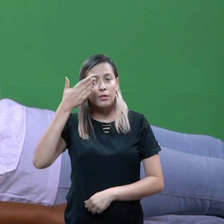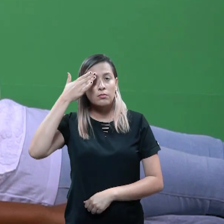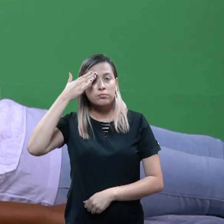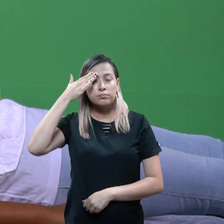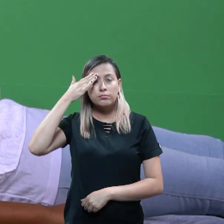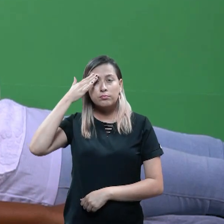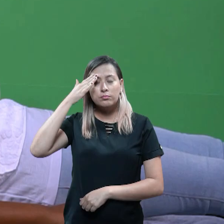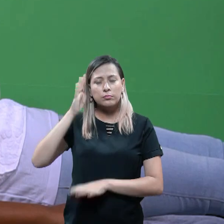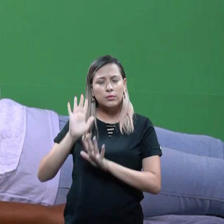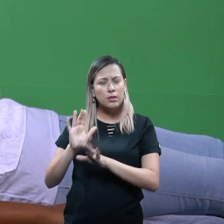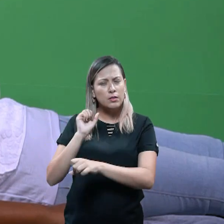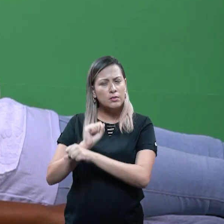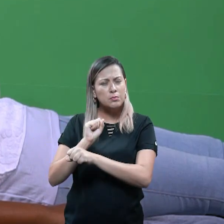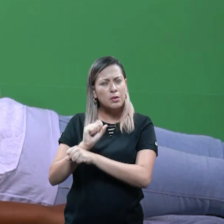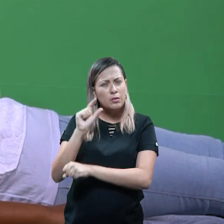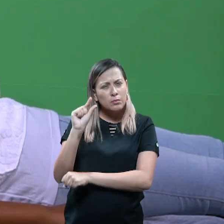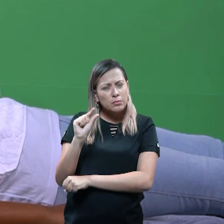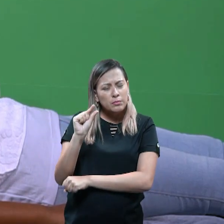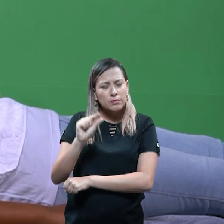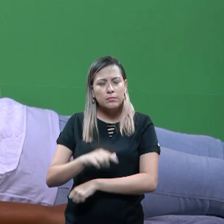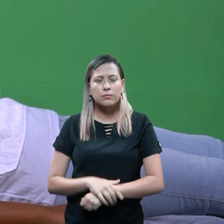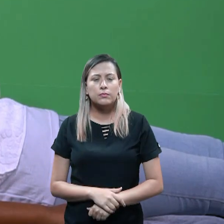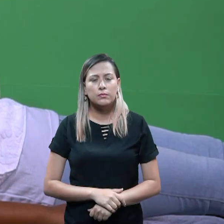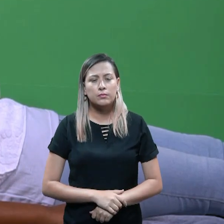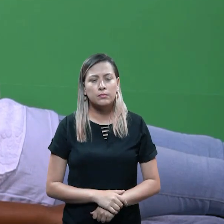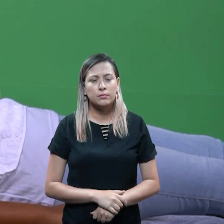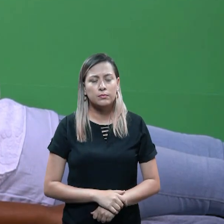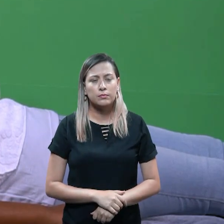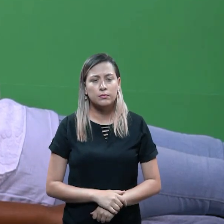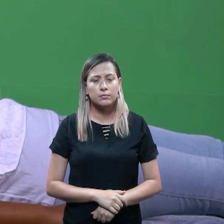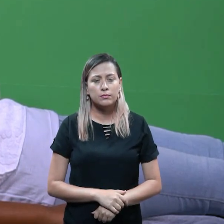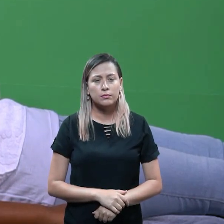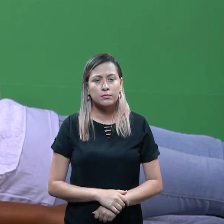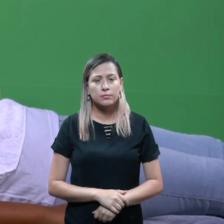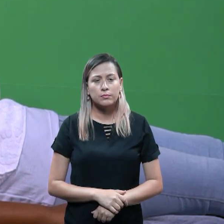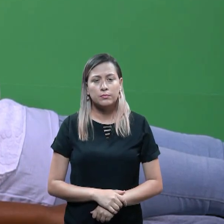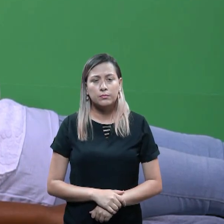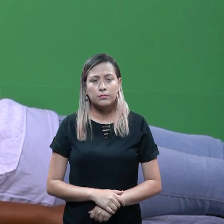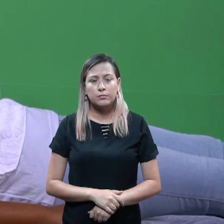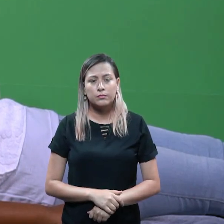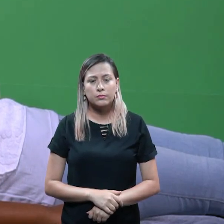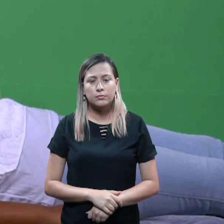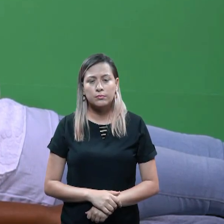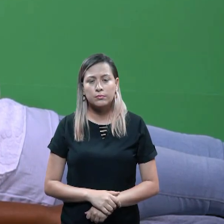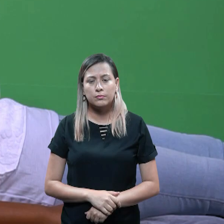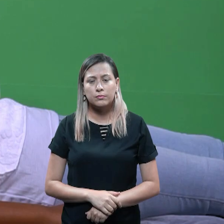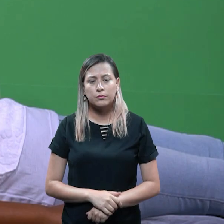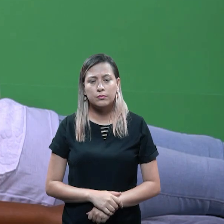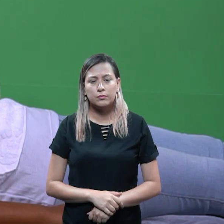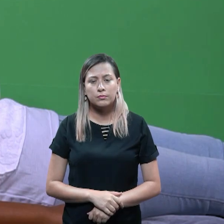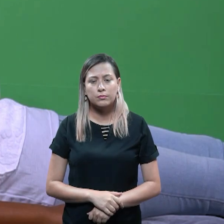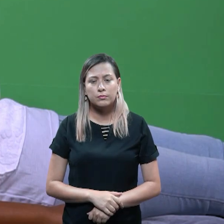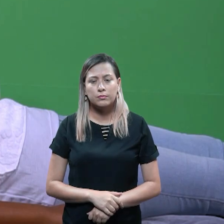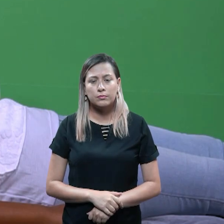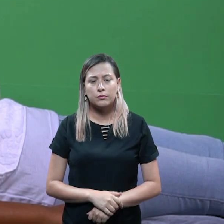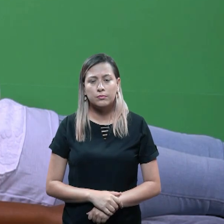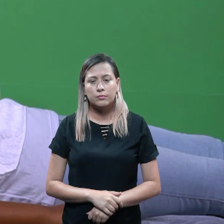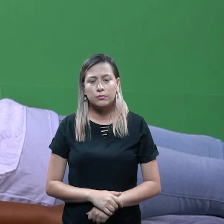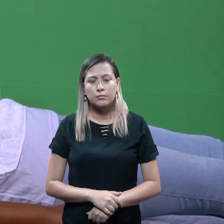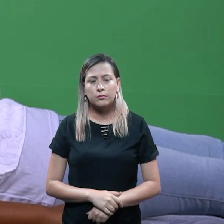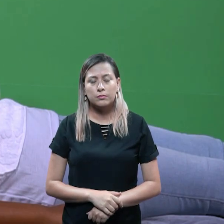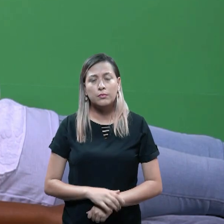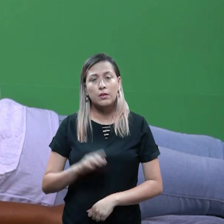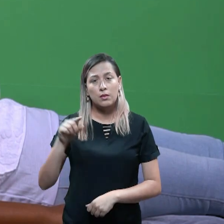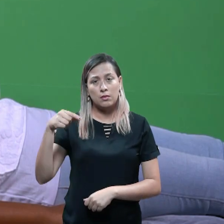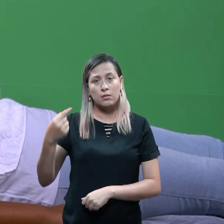um segundinho, um pouquinho, tem pouco, um pouco de tempo. E aí depois você vai tirando